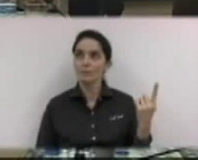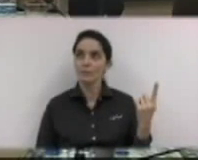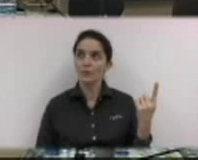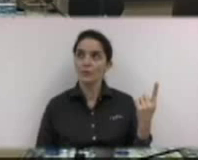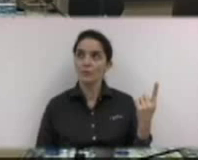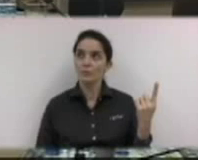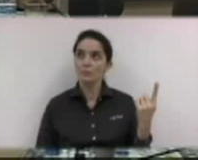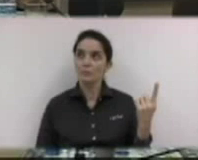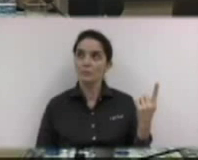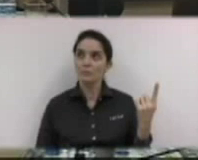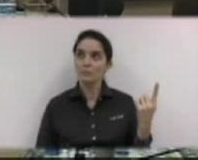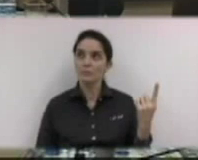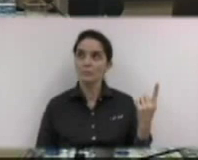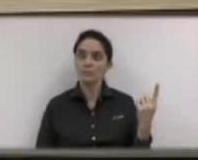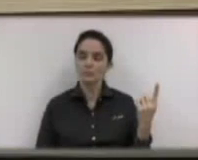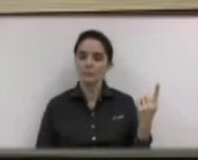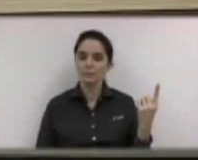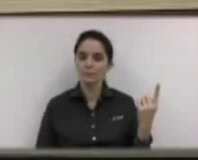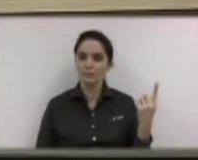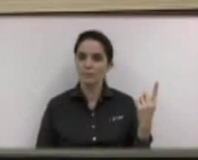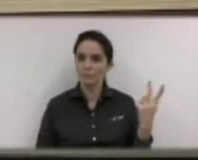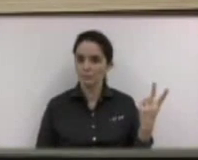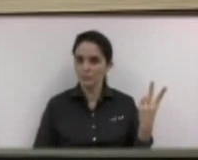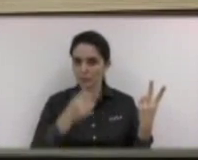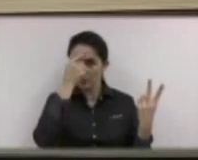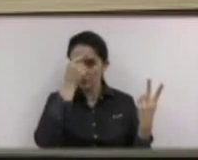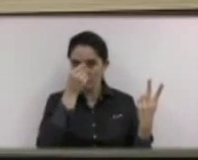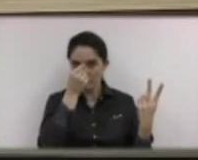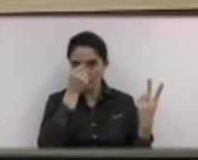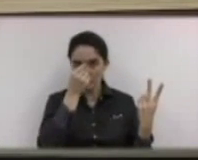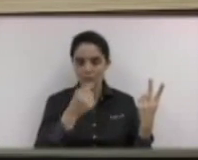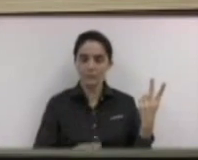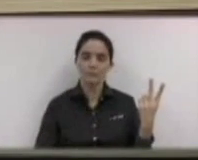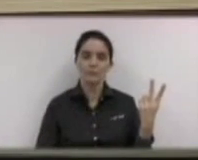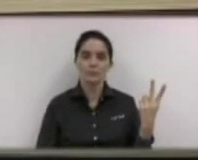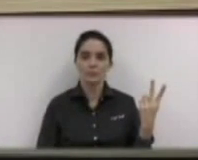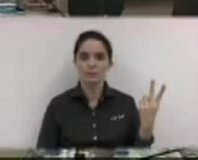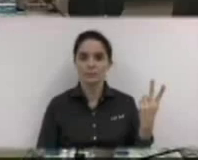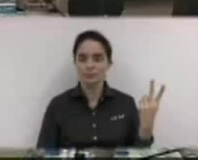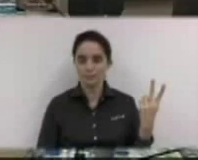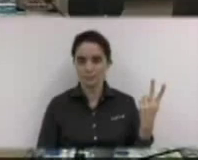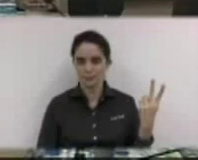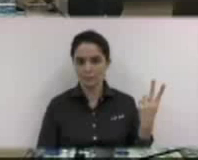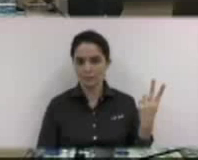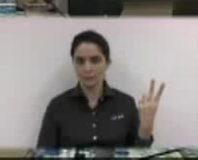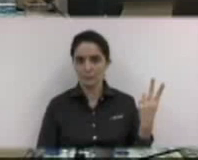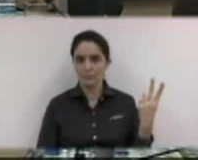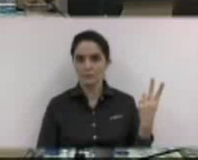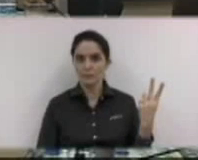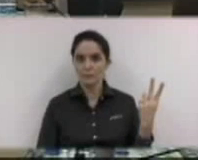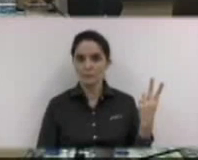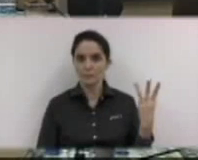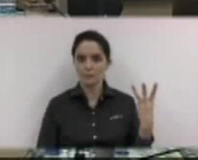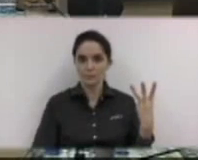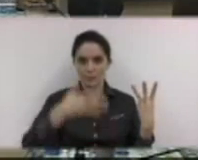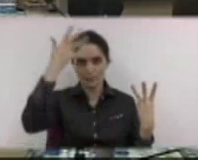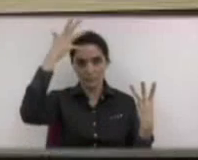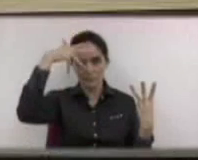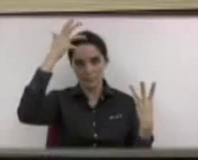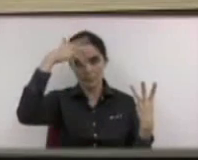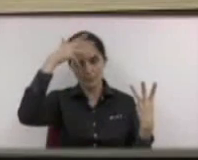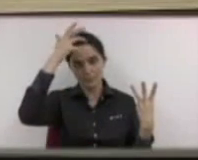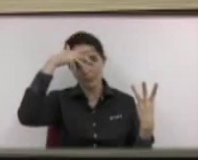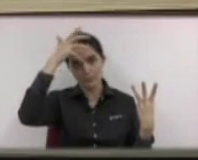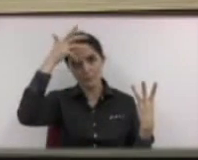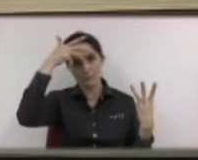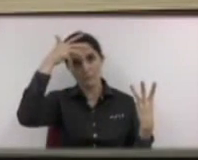presidente já é membro nato. Então, beleza, temos obrigado. Dois membros, Ronei e Dinho. Vereador Farid. A vereadora Érica Tanque.